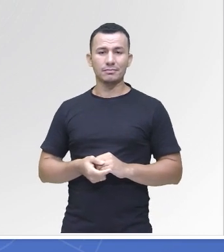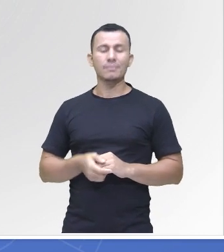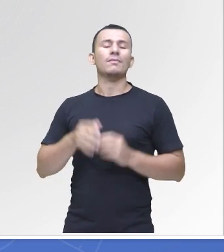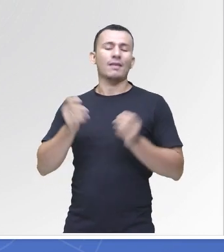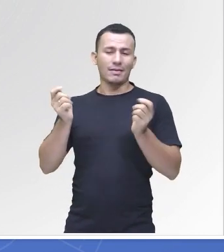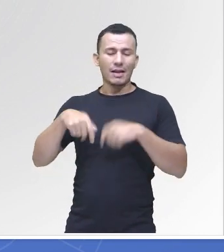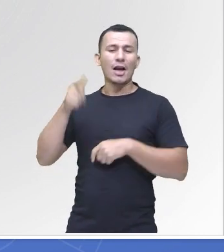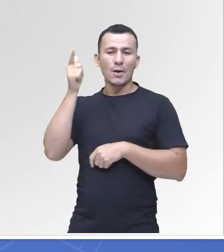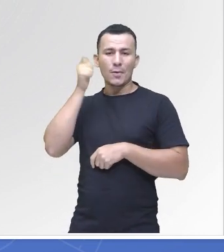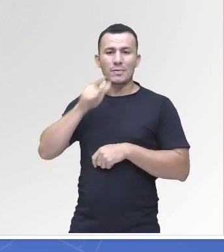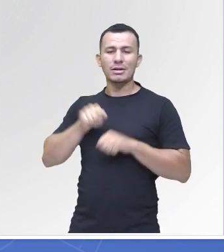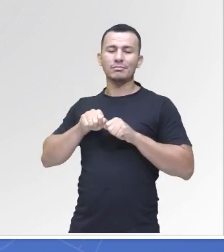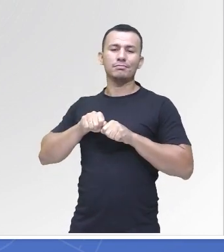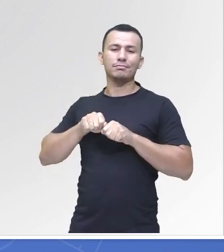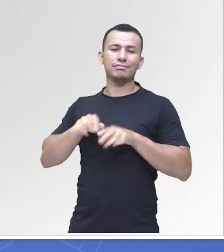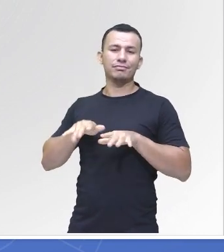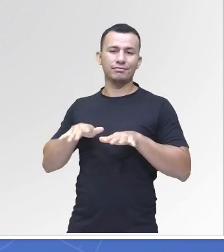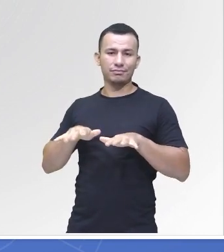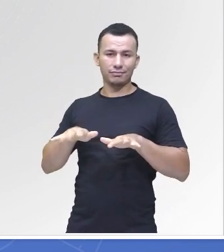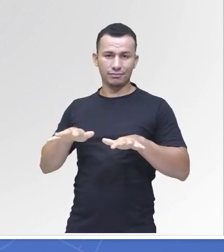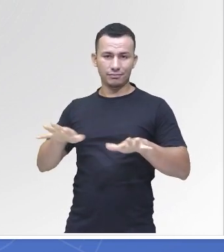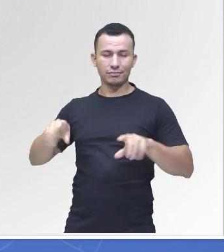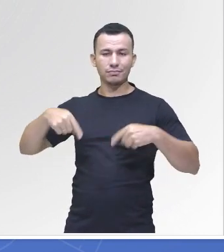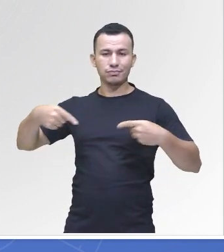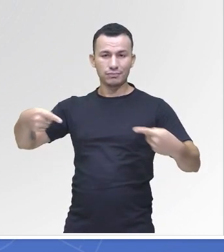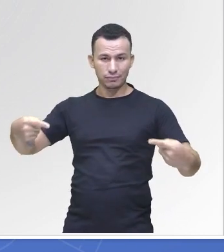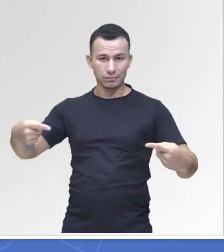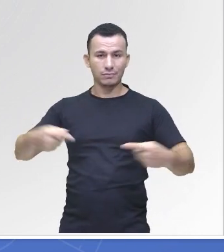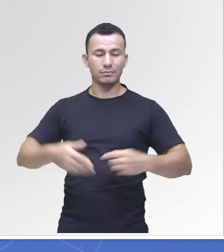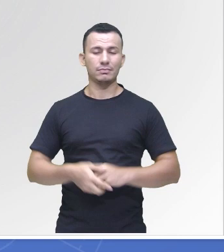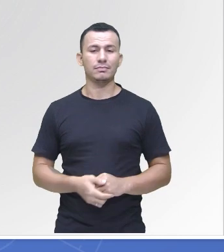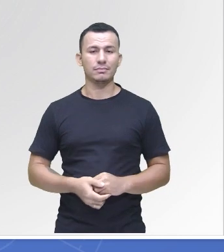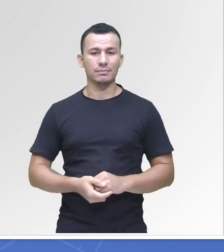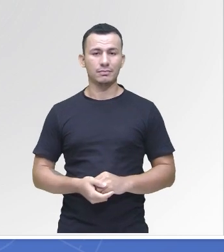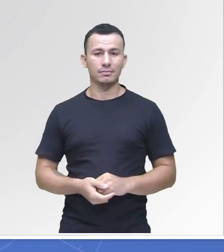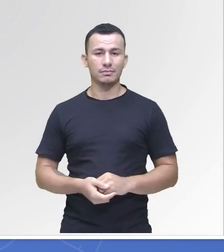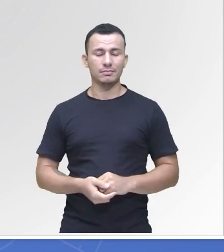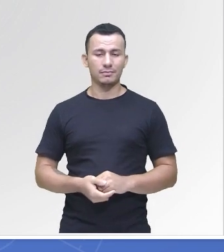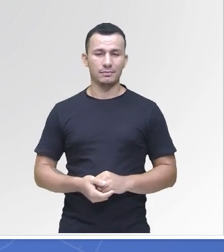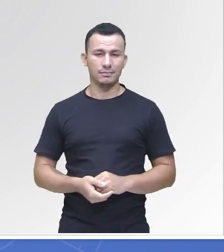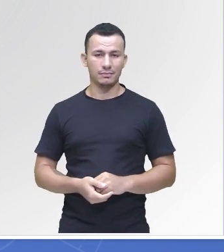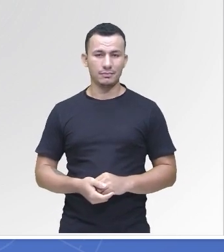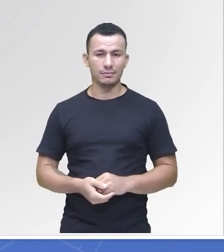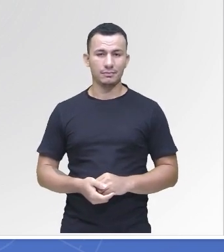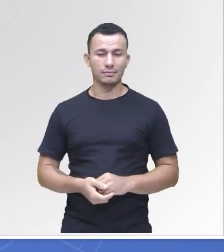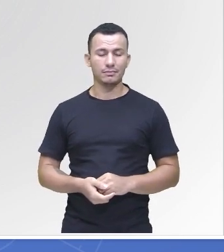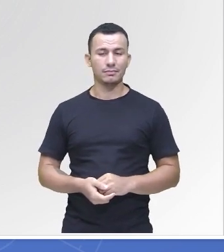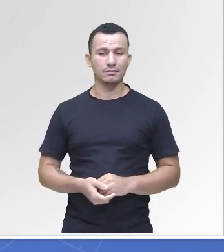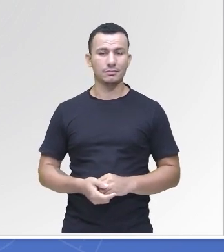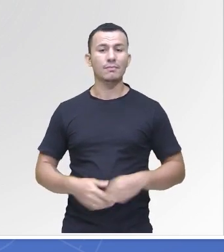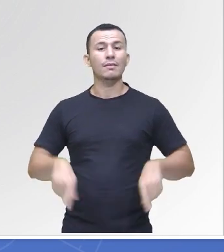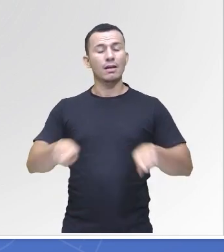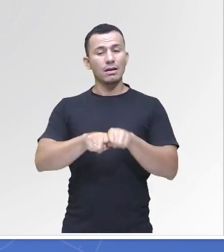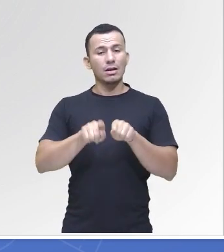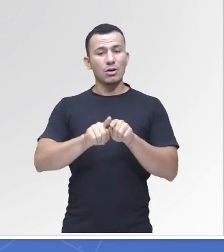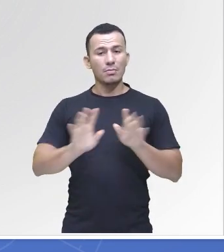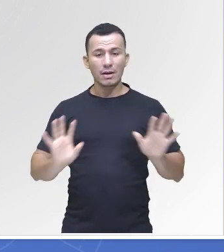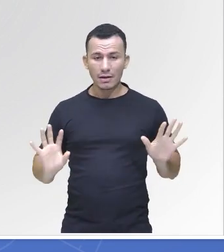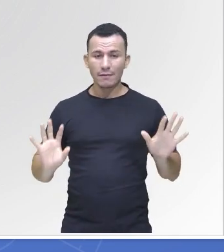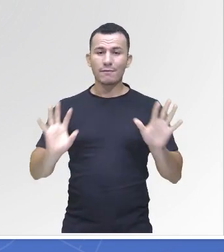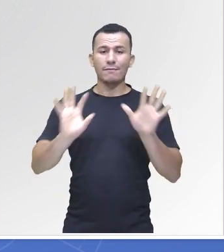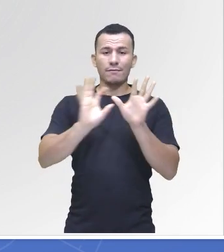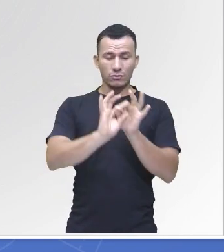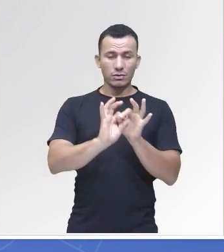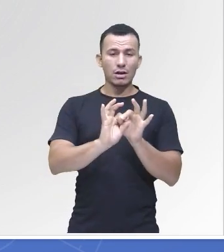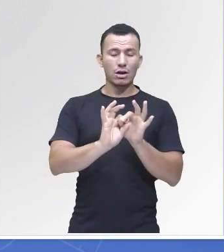conseguir comandar essa célula para o seu processo de multiplicação. E temos também a fusão do envelope